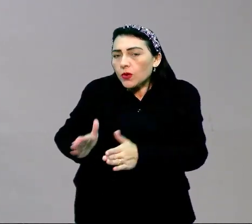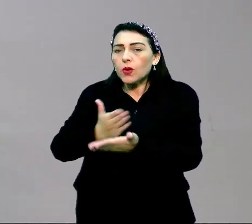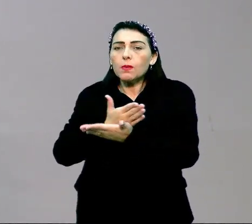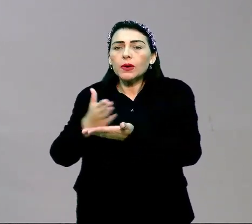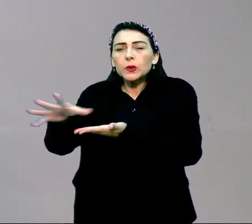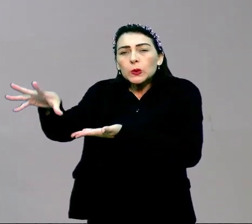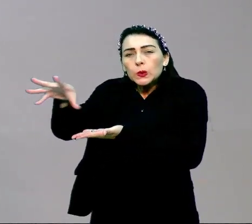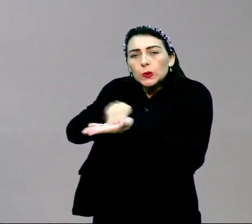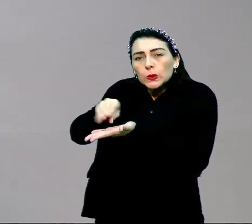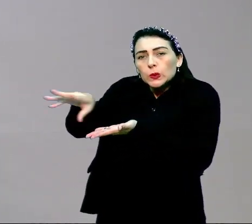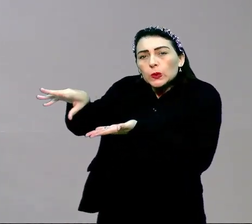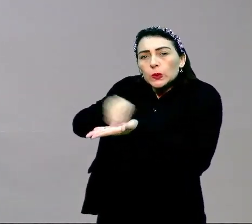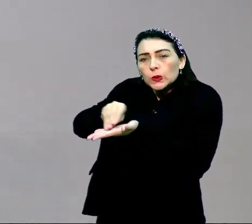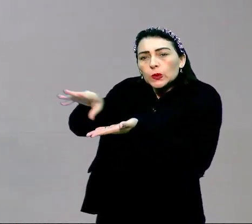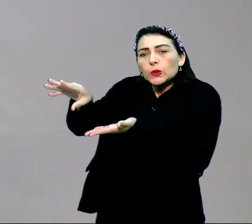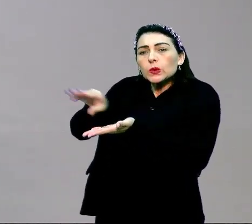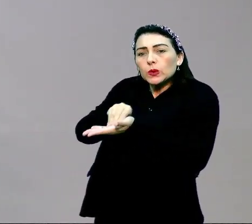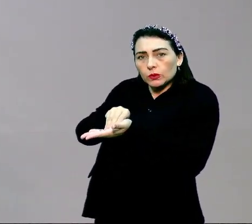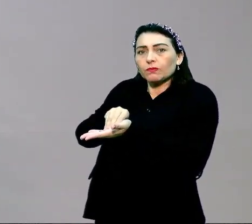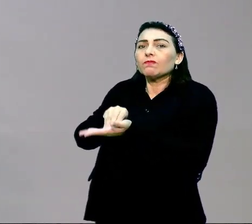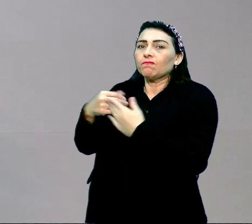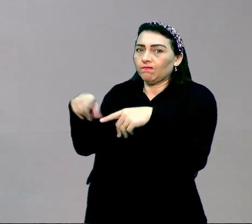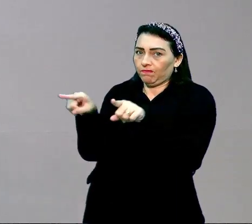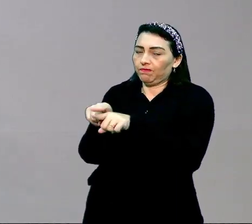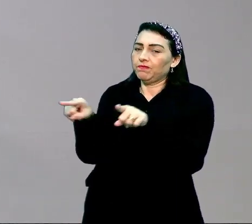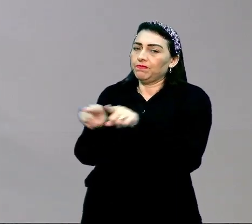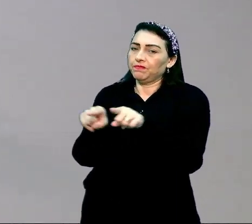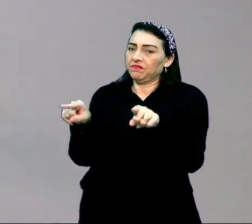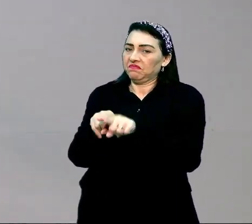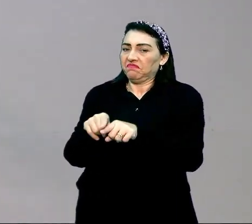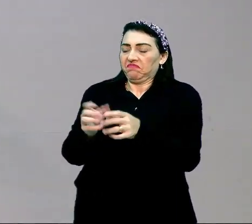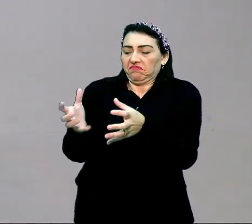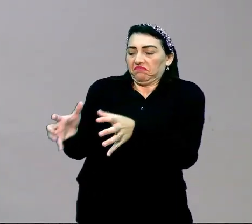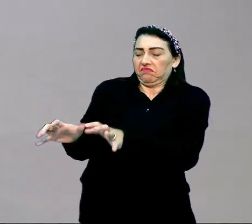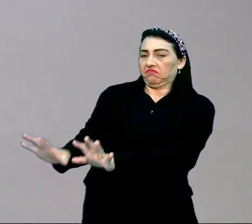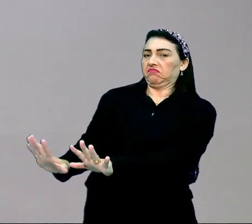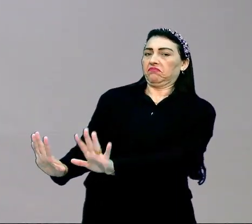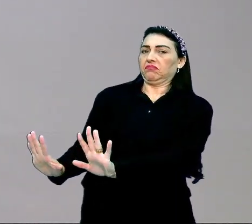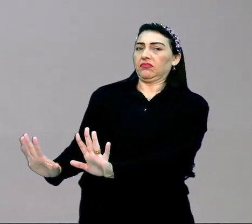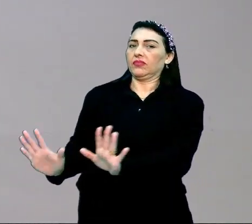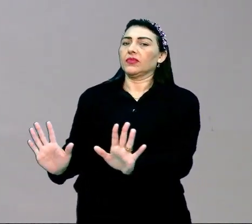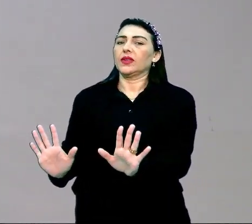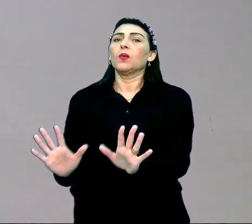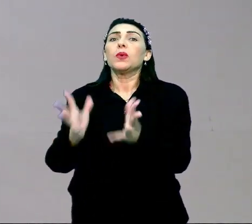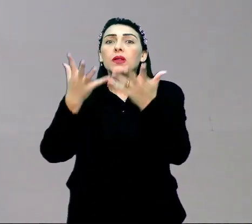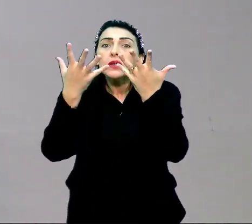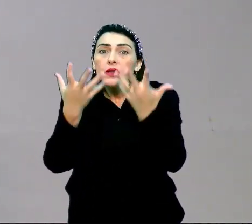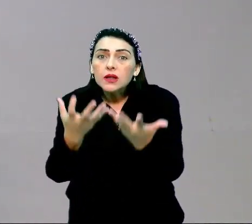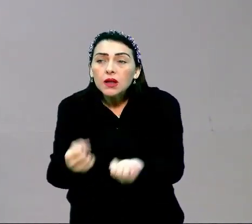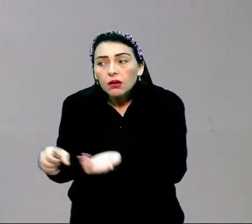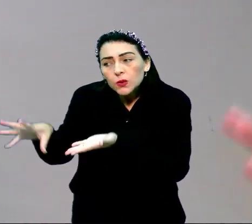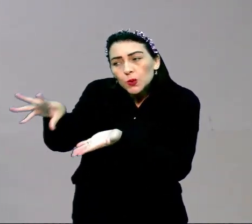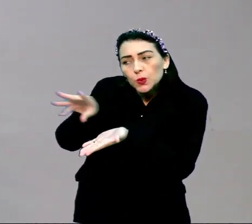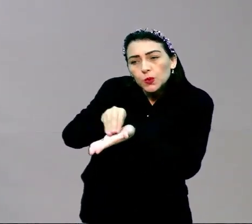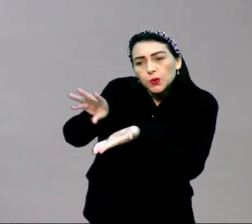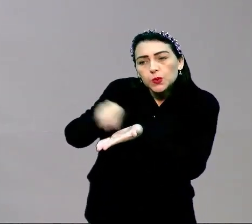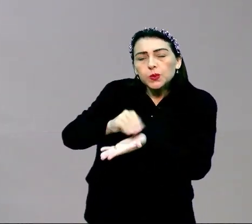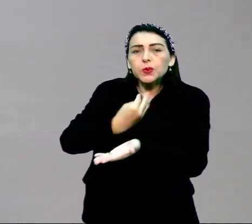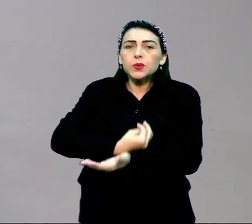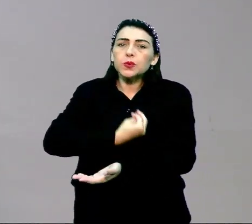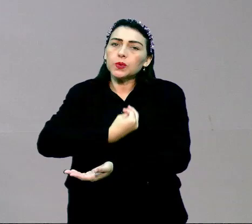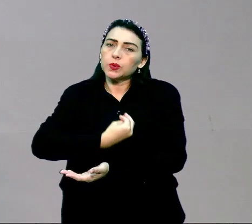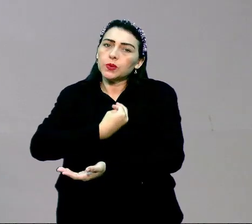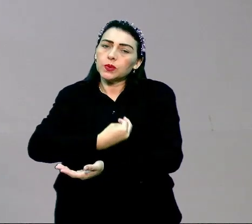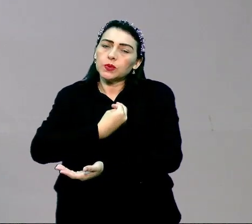começaram a absorver aquele conhecimento e começaram a enraizar. Eles não disseram, não, isso aqui era só possível. Não, eles foram vivenciando e aquilo